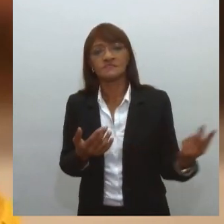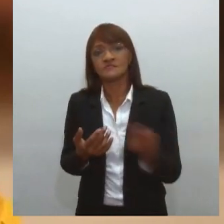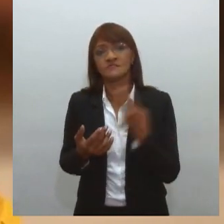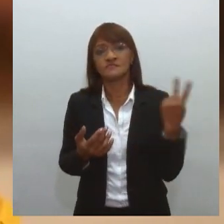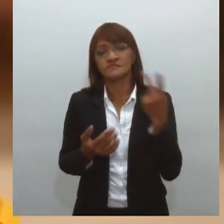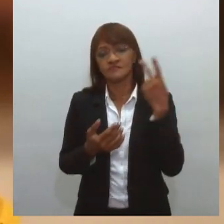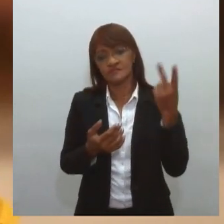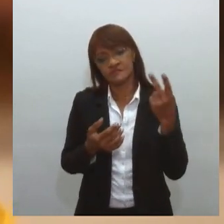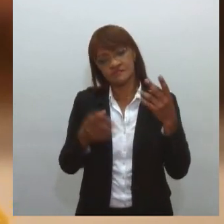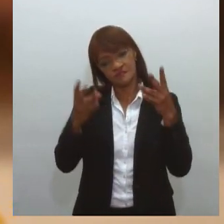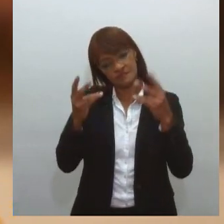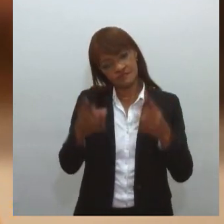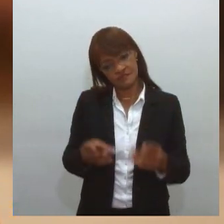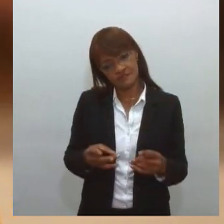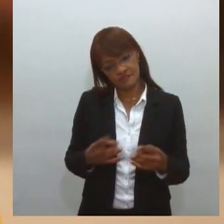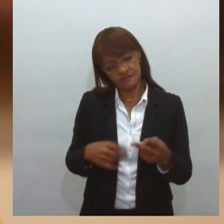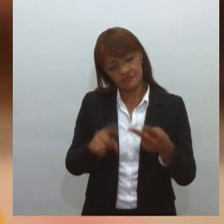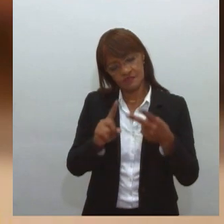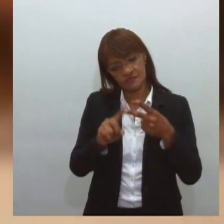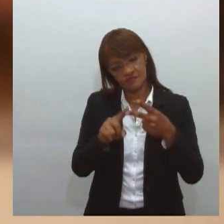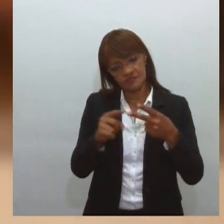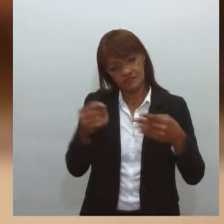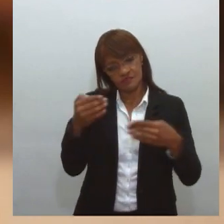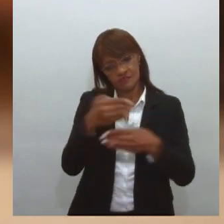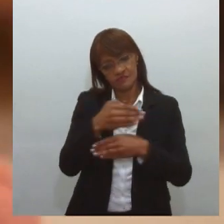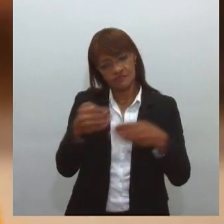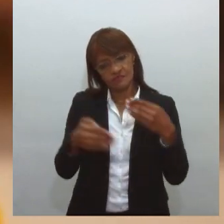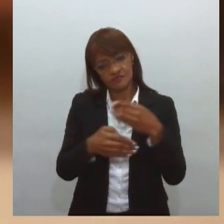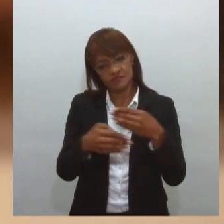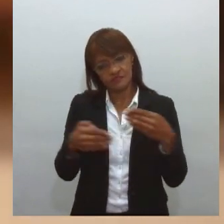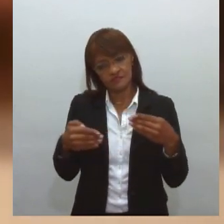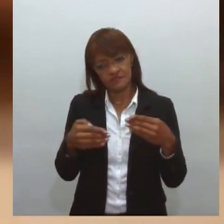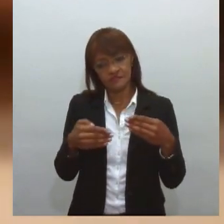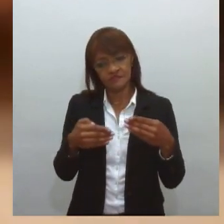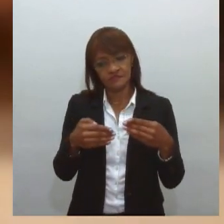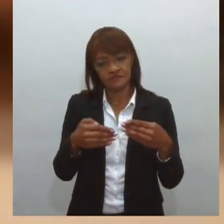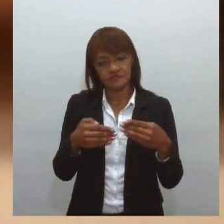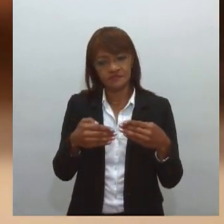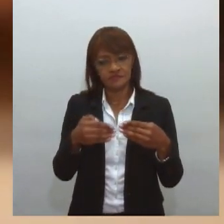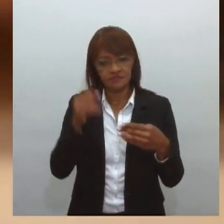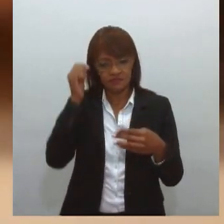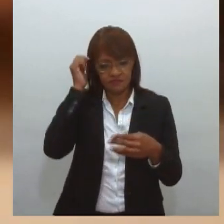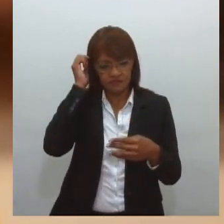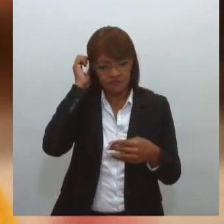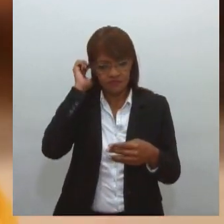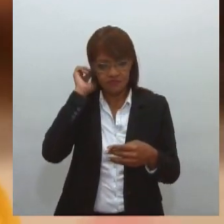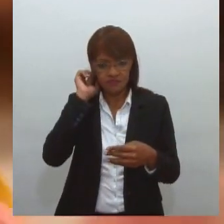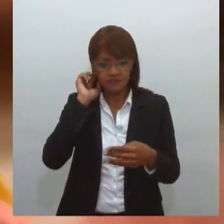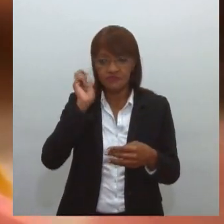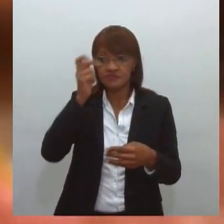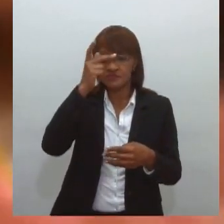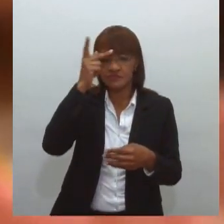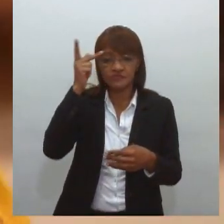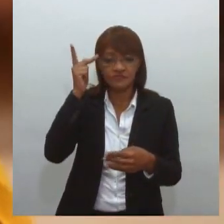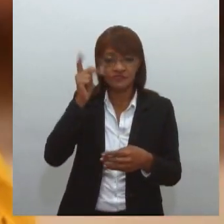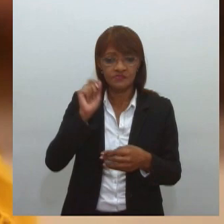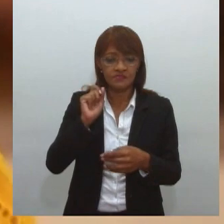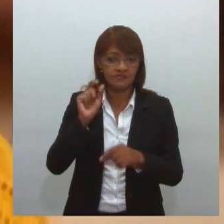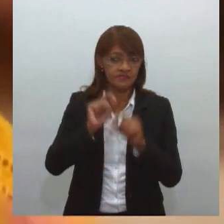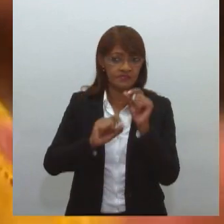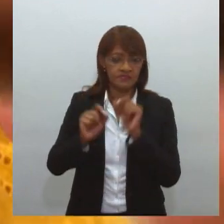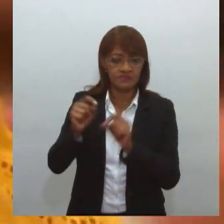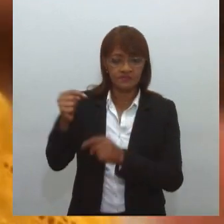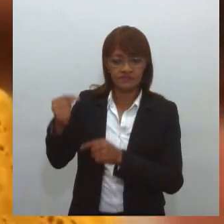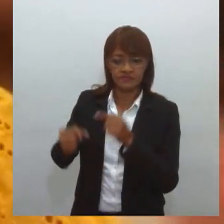No segundo painel, a gente vai trazer pessoas para olhar o Estado, na política